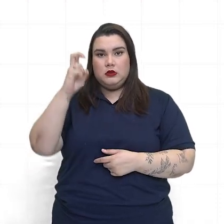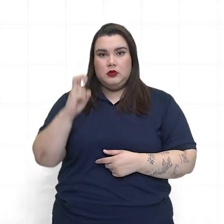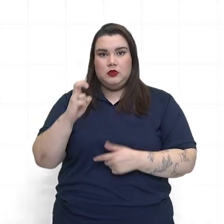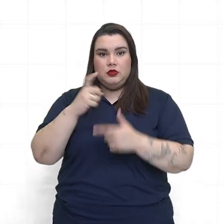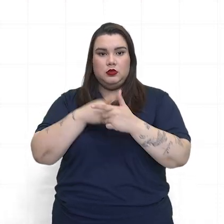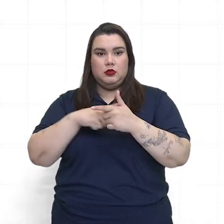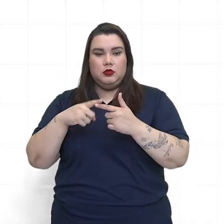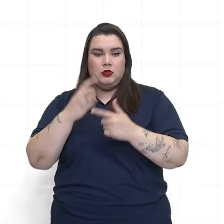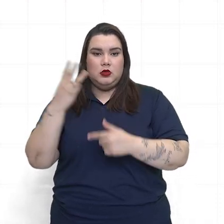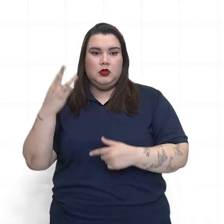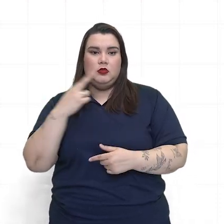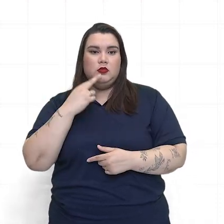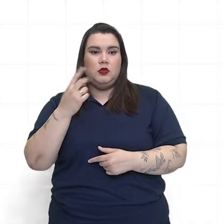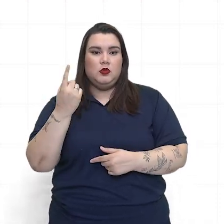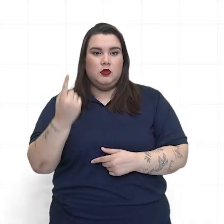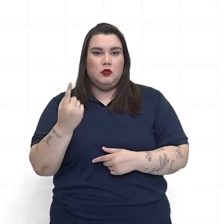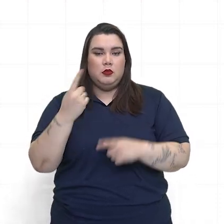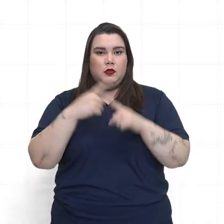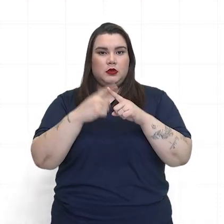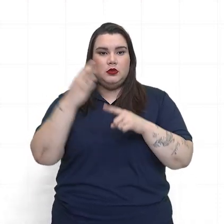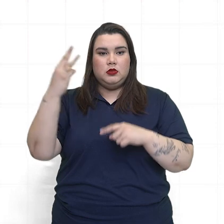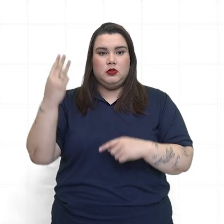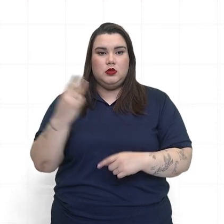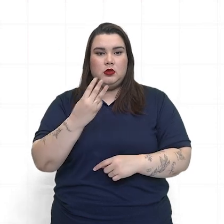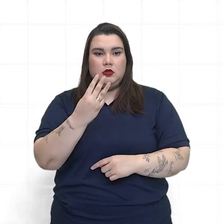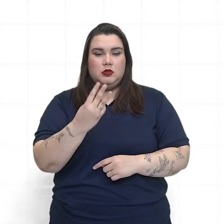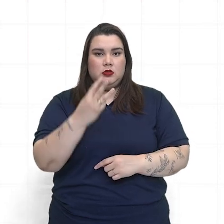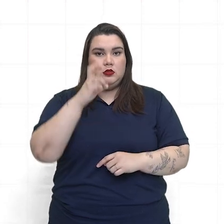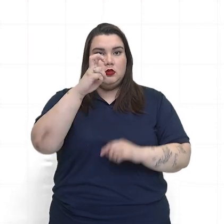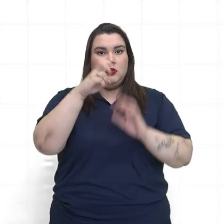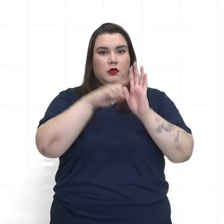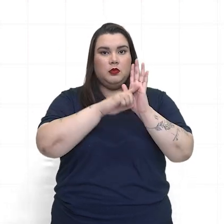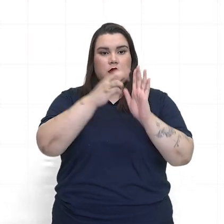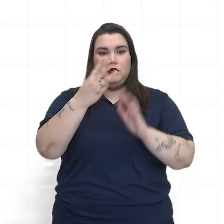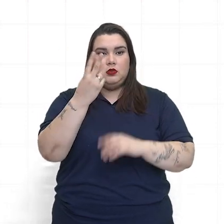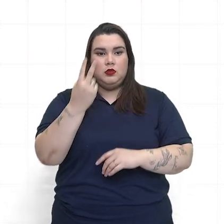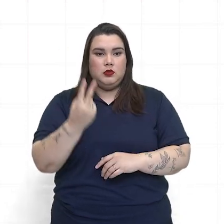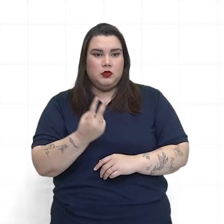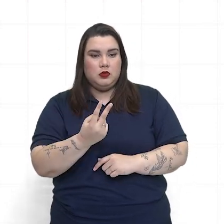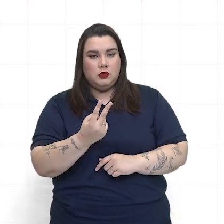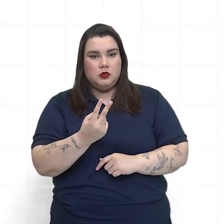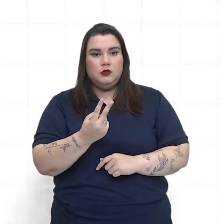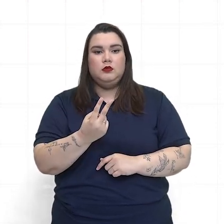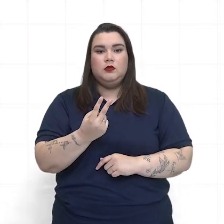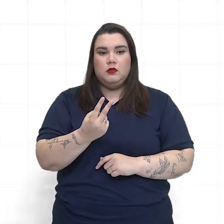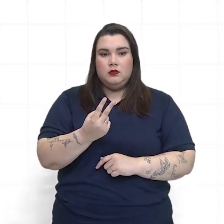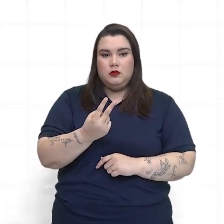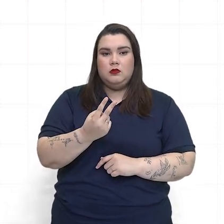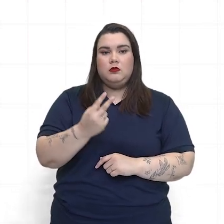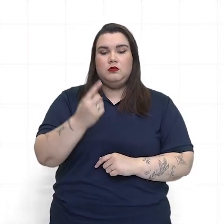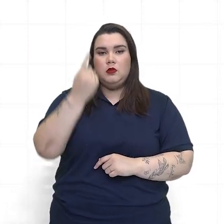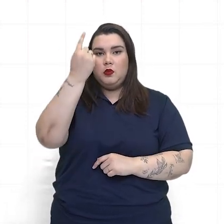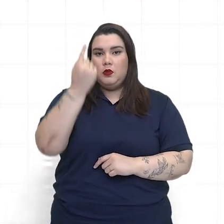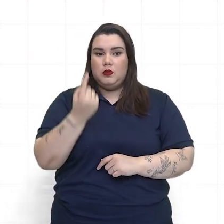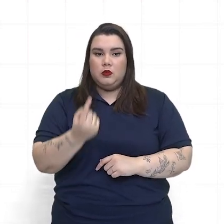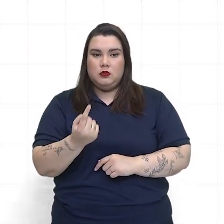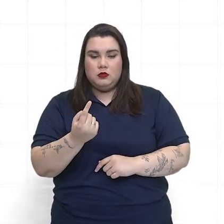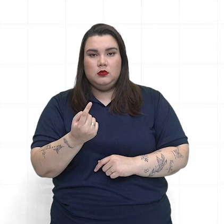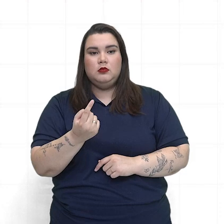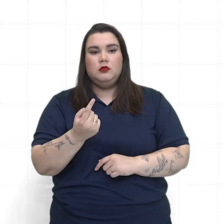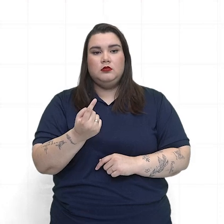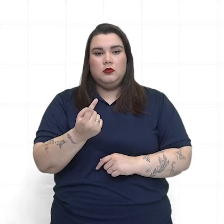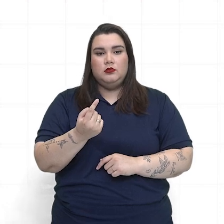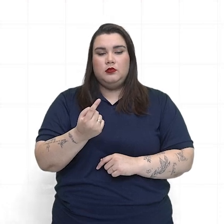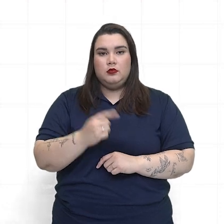por 3 vai dar 1. 1 vezes 3 é 3. E aí eu vou subtrair de 5, fica 2. Baixa, vamos baixar